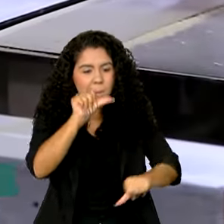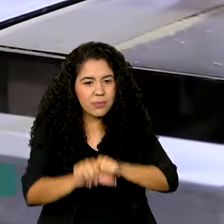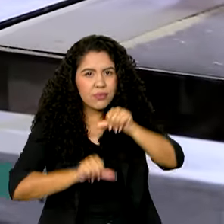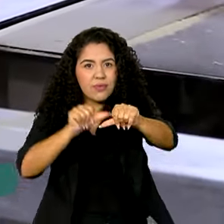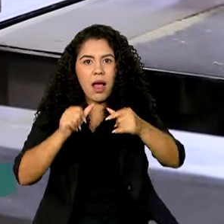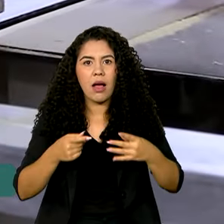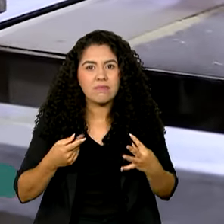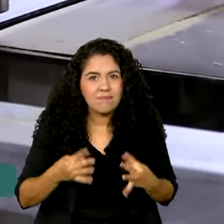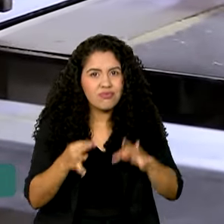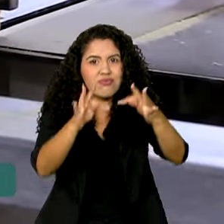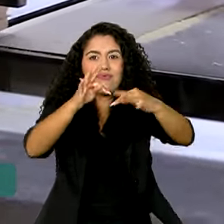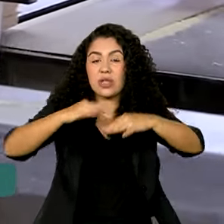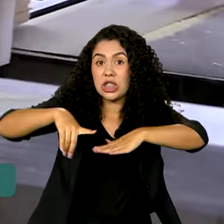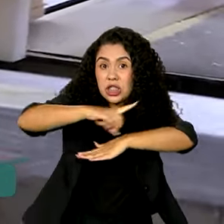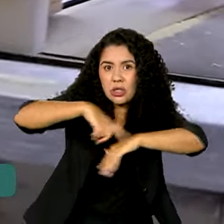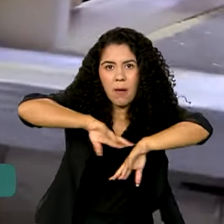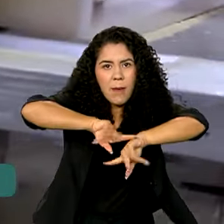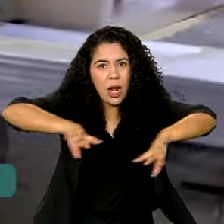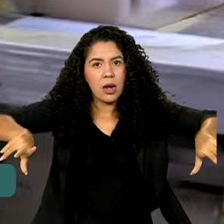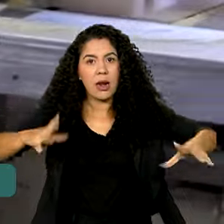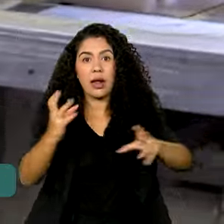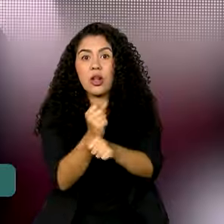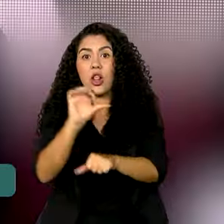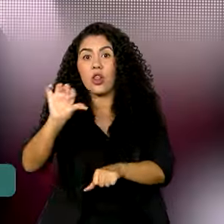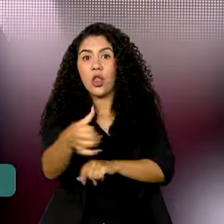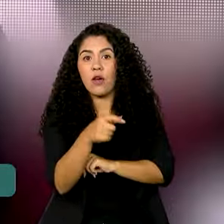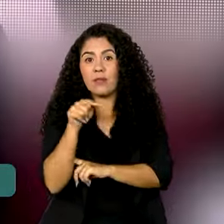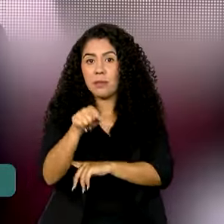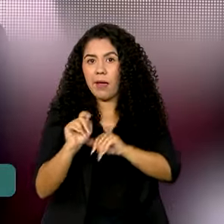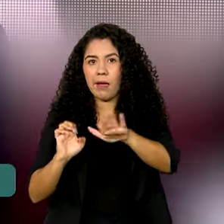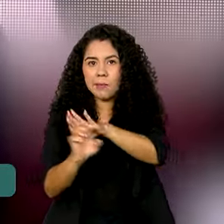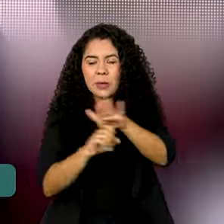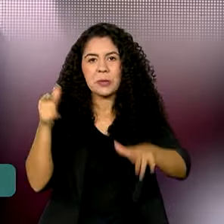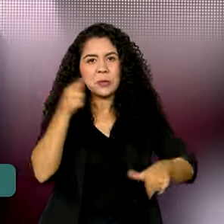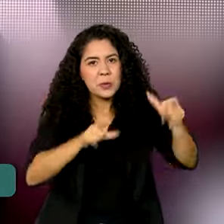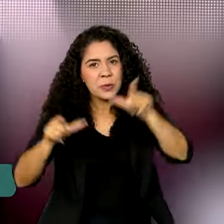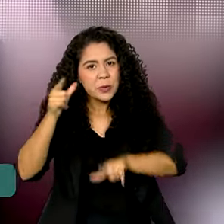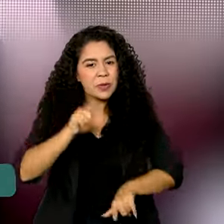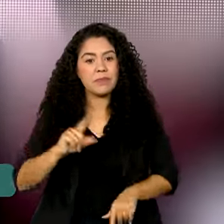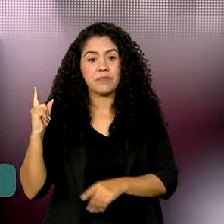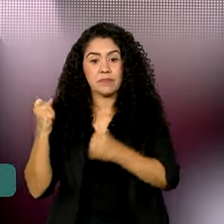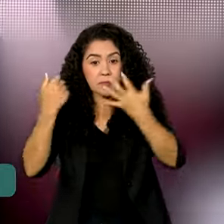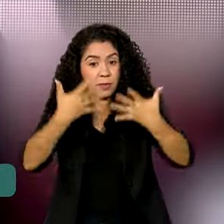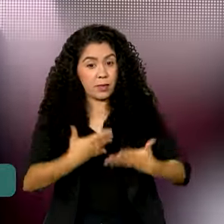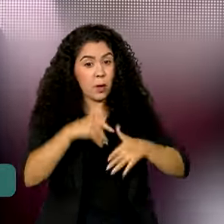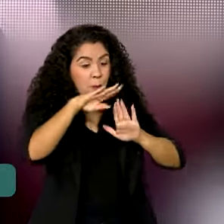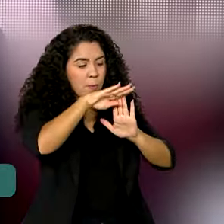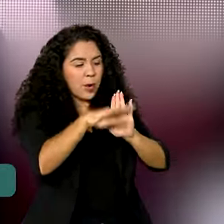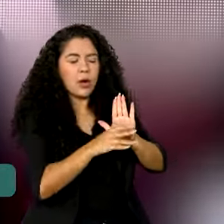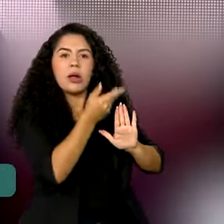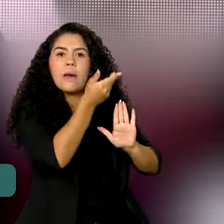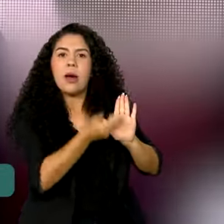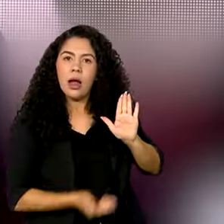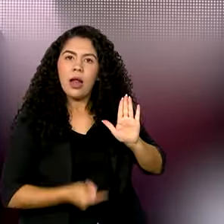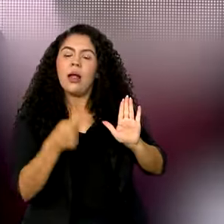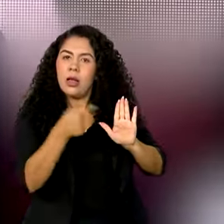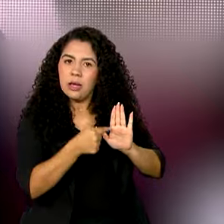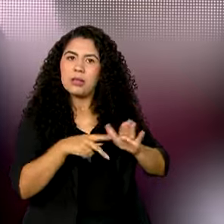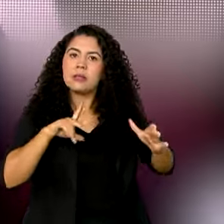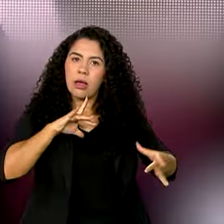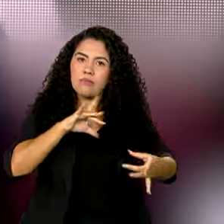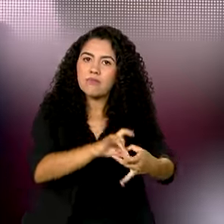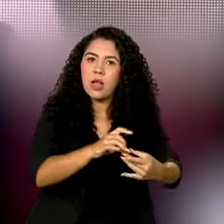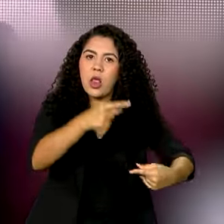vai atender mais de 9 mil empresas. No programa Brasil Mais Produtivo, faz parte dessa política